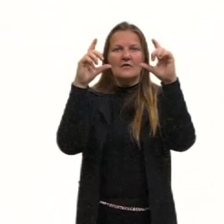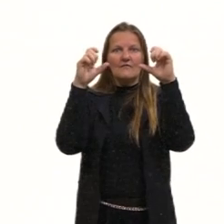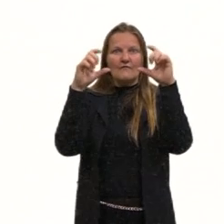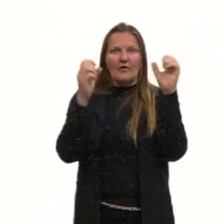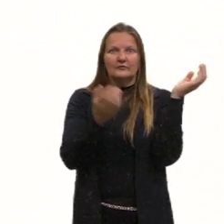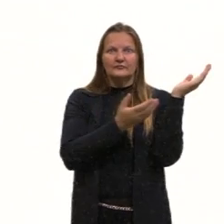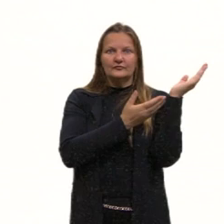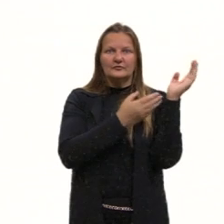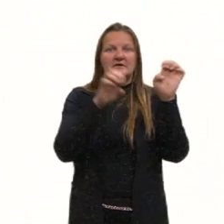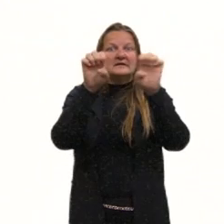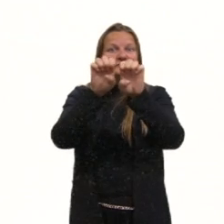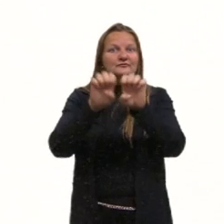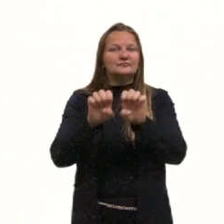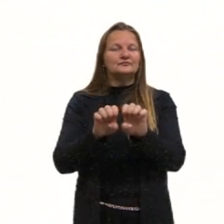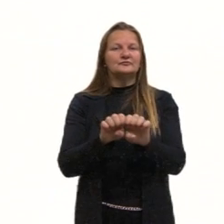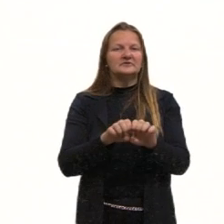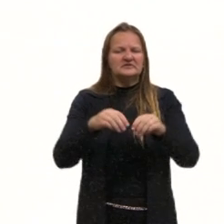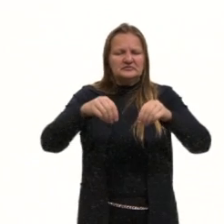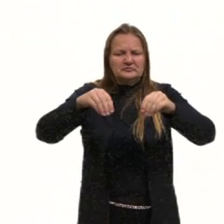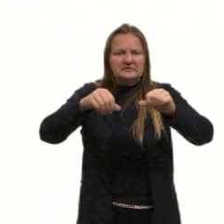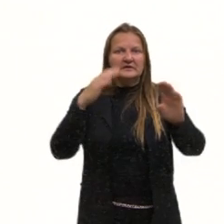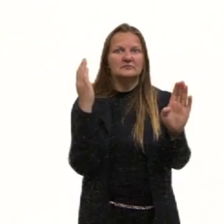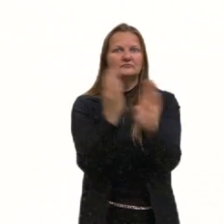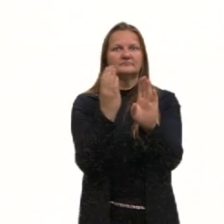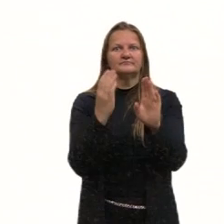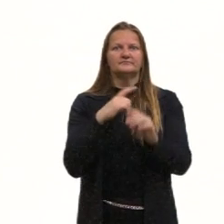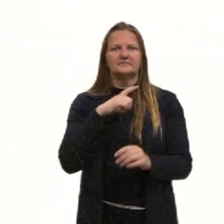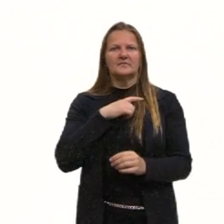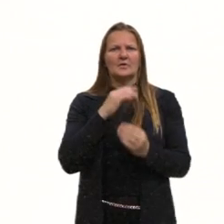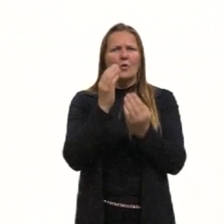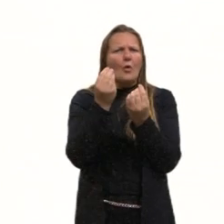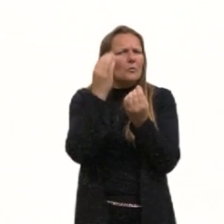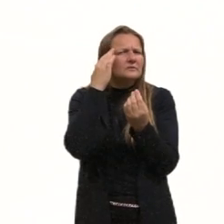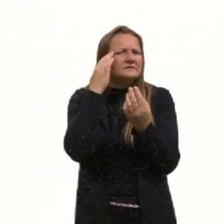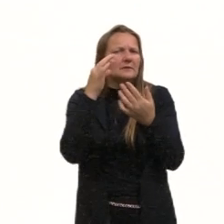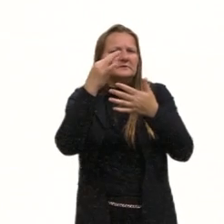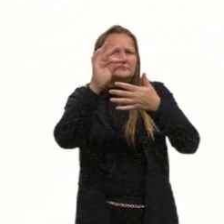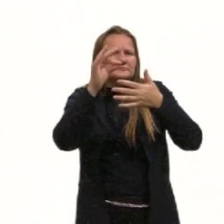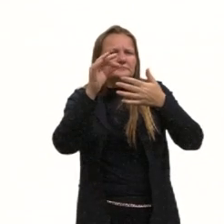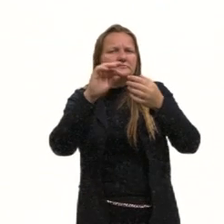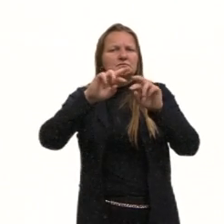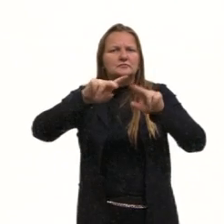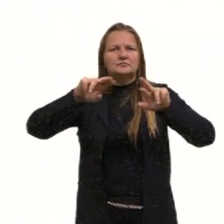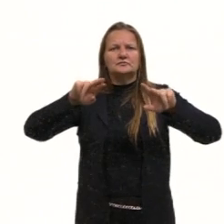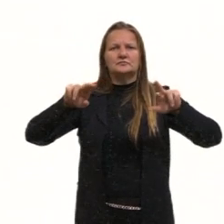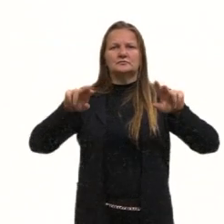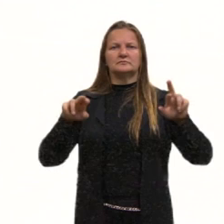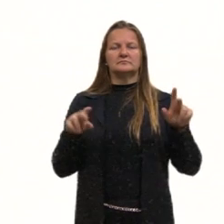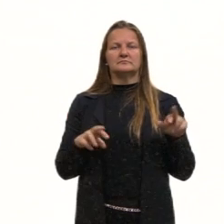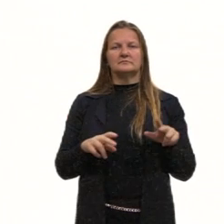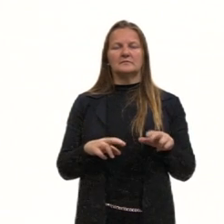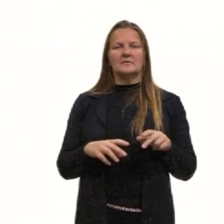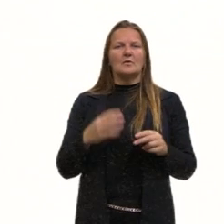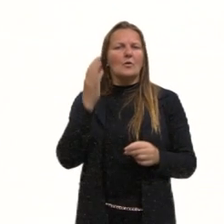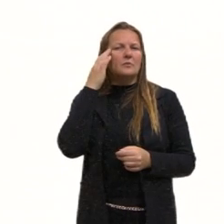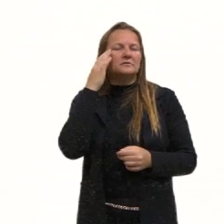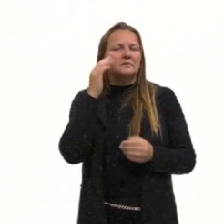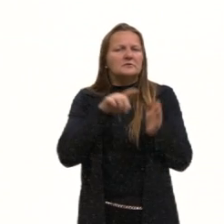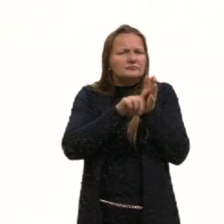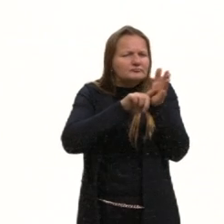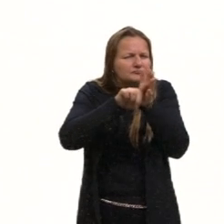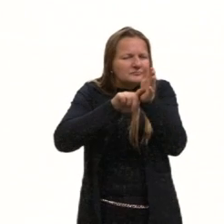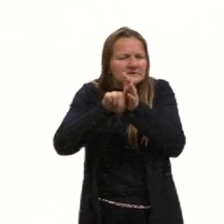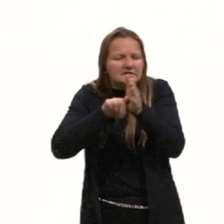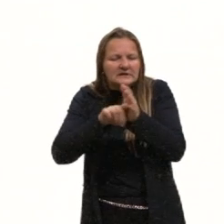das substâncias encontradas a distinção dessa substâncias pode ser feita por meio de uma análise